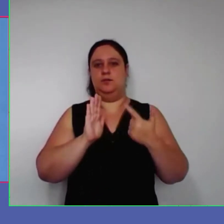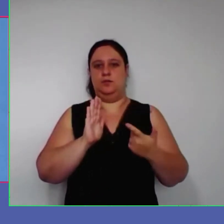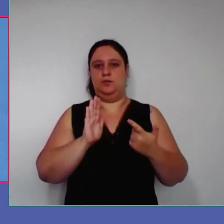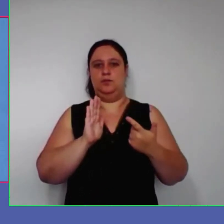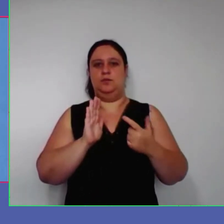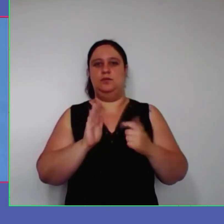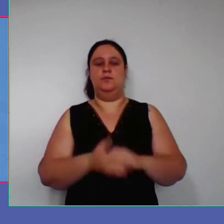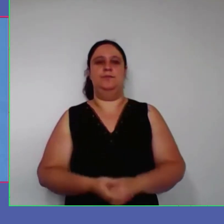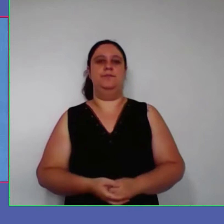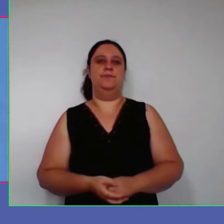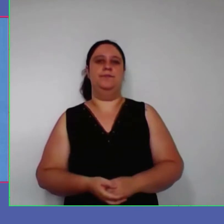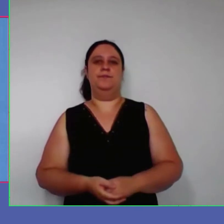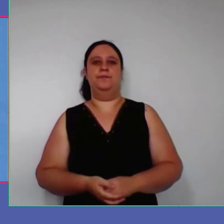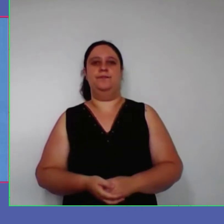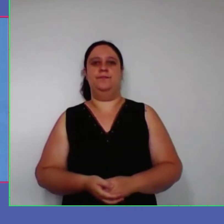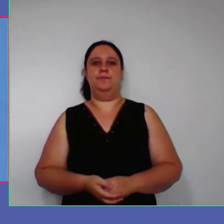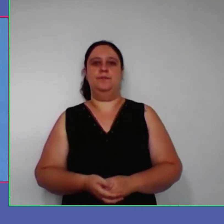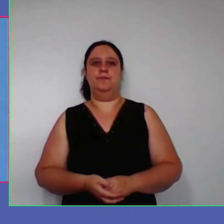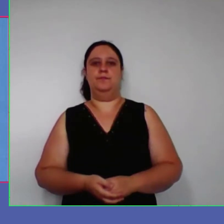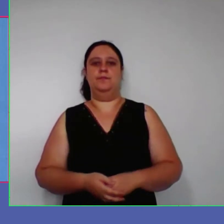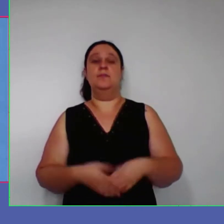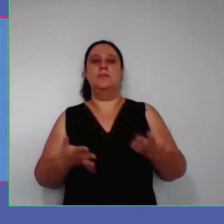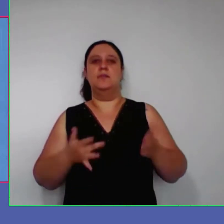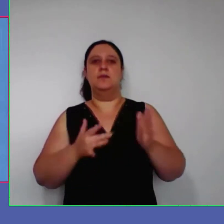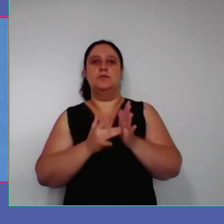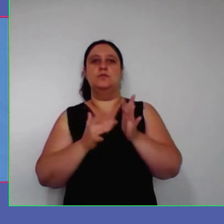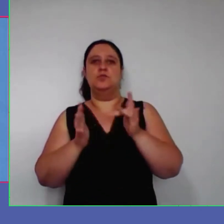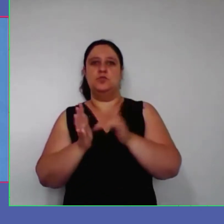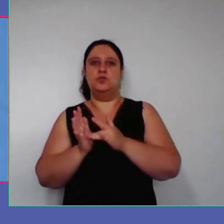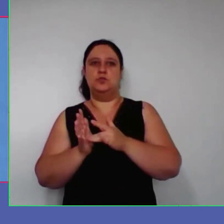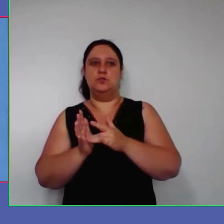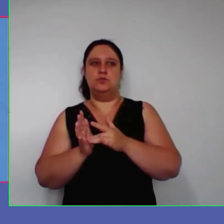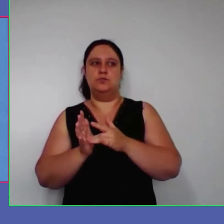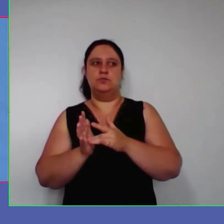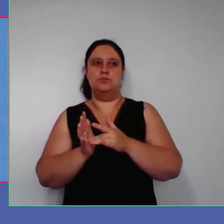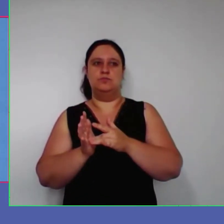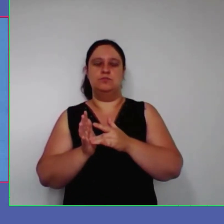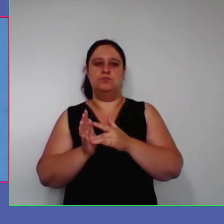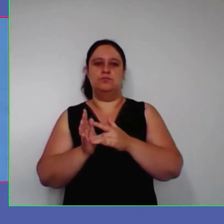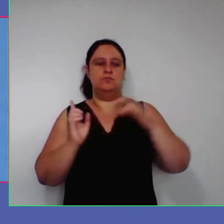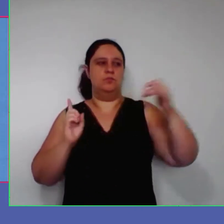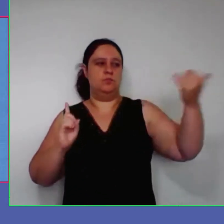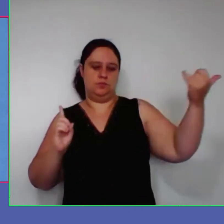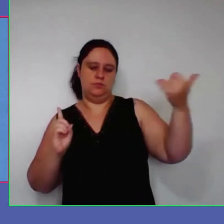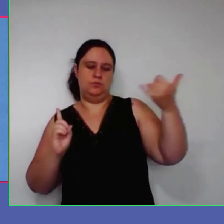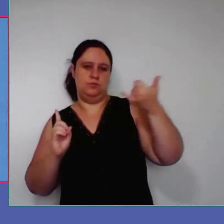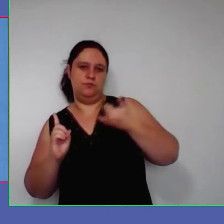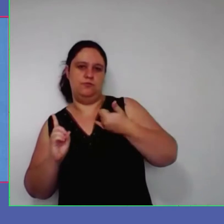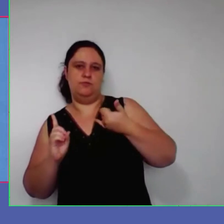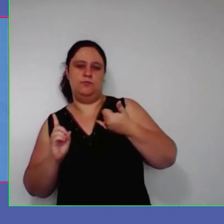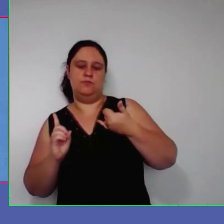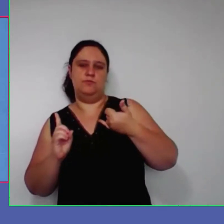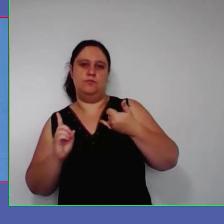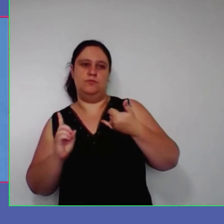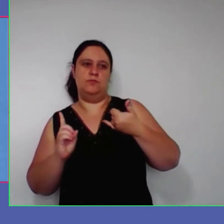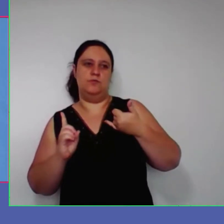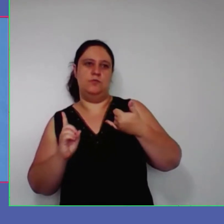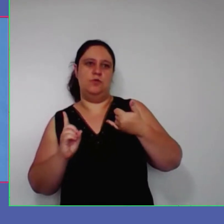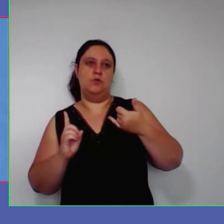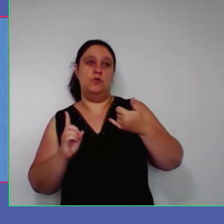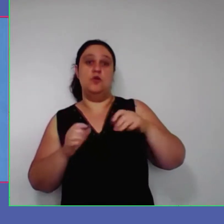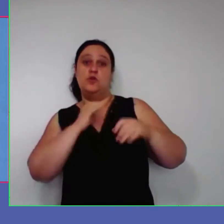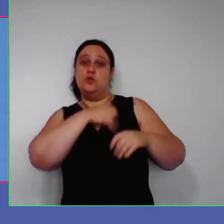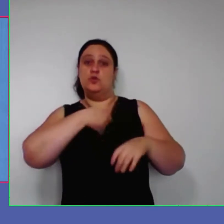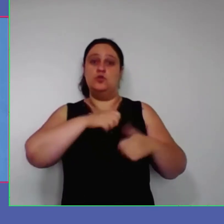Ouvindo, porém, Jesus que João fora preso, retirou-se para a Galileia e, deixando Nazaré, foi morar